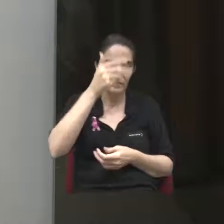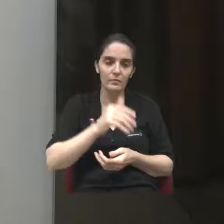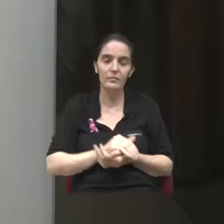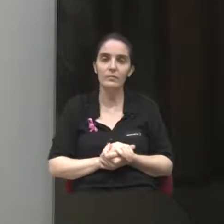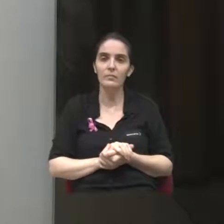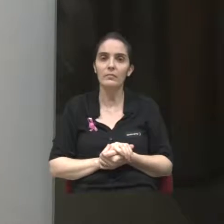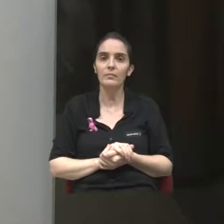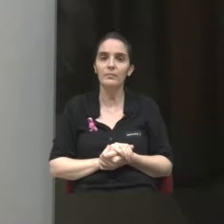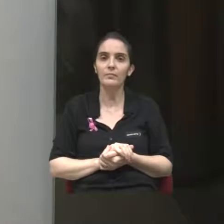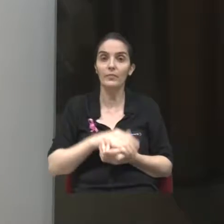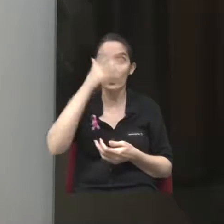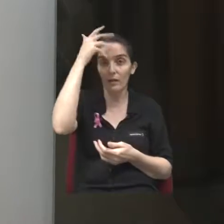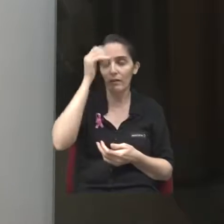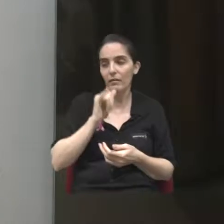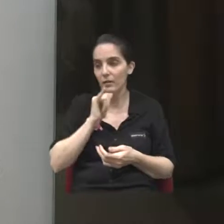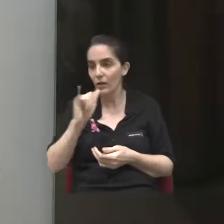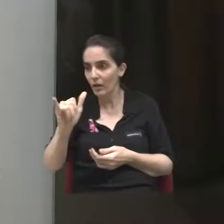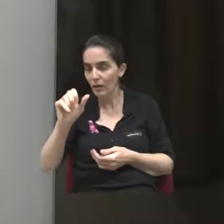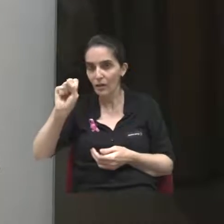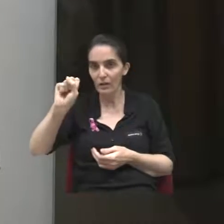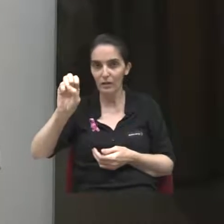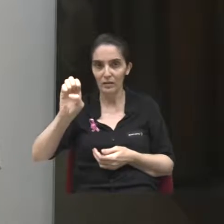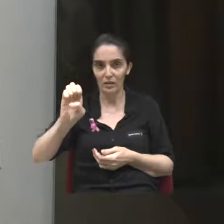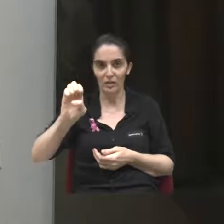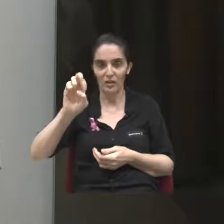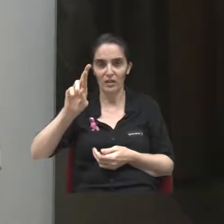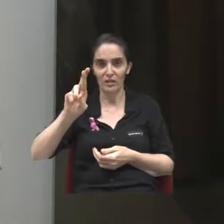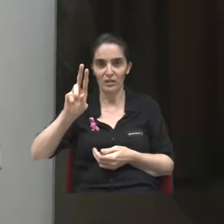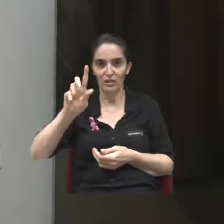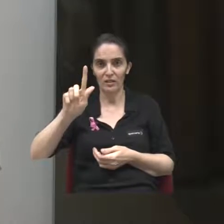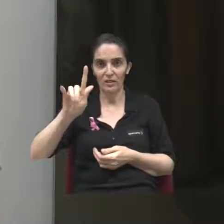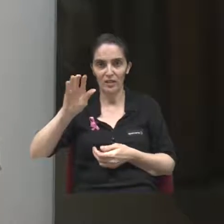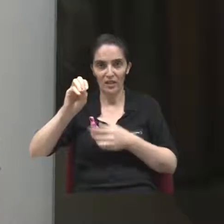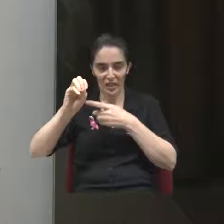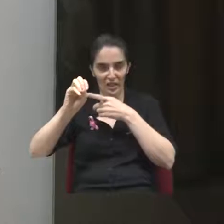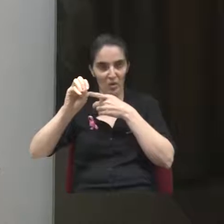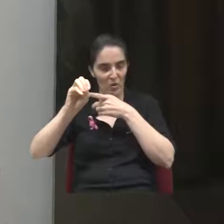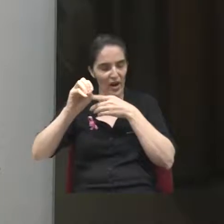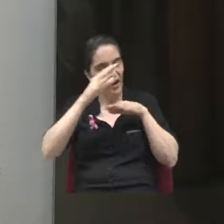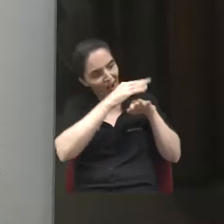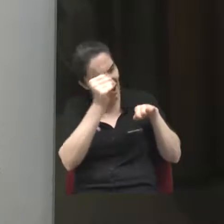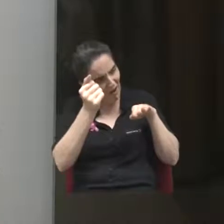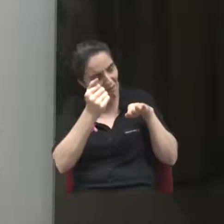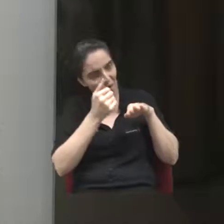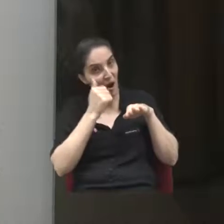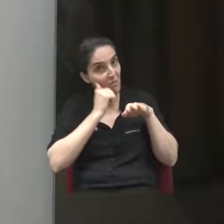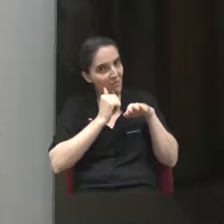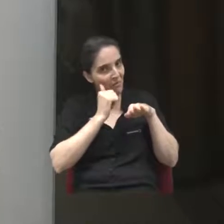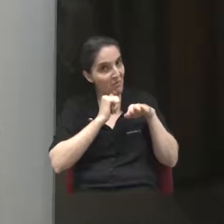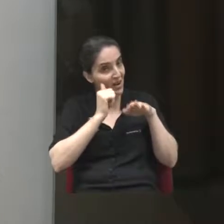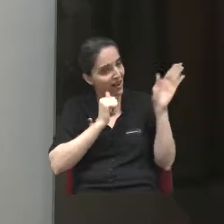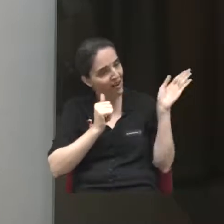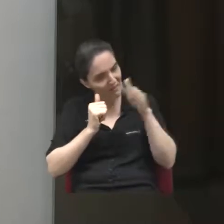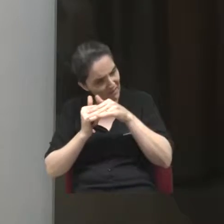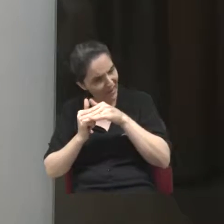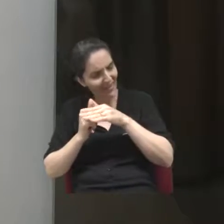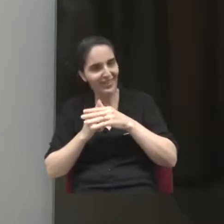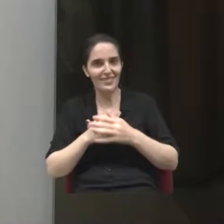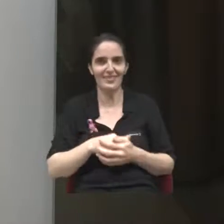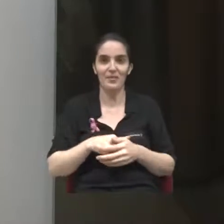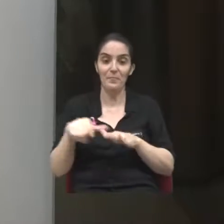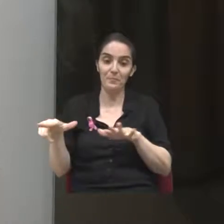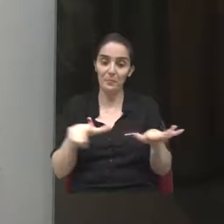a apresentação, e depois ele a chamou, de que uma semana, mais ou menos, depois de